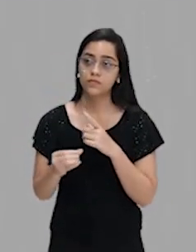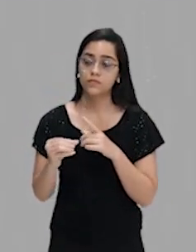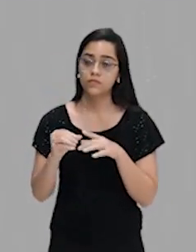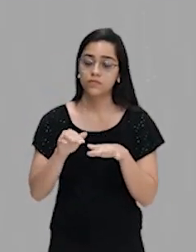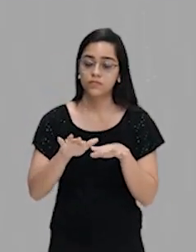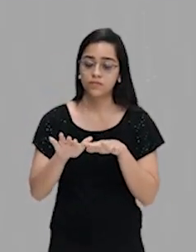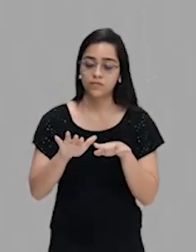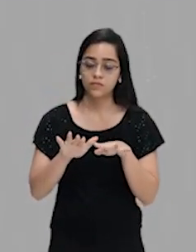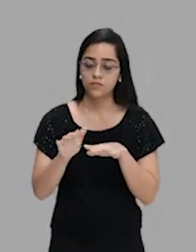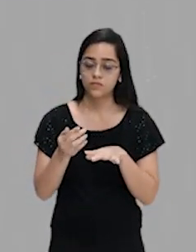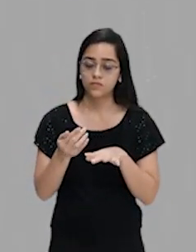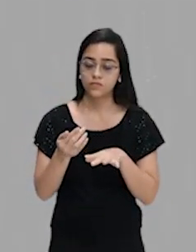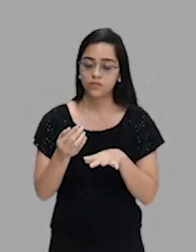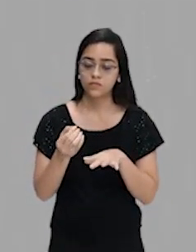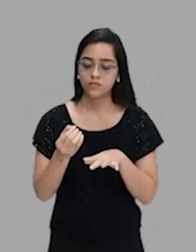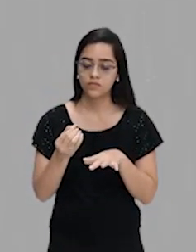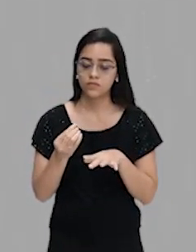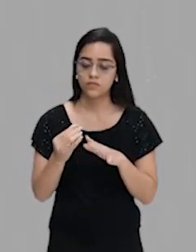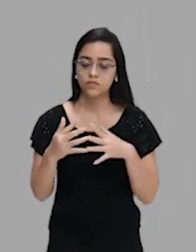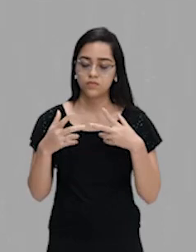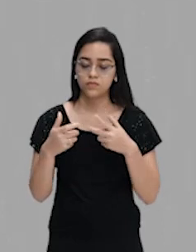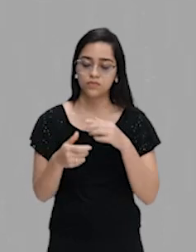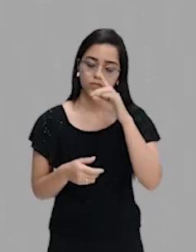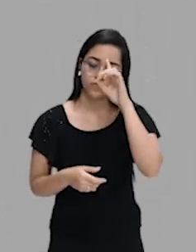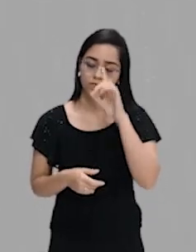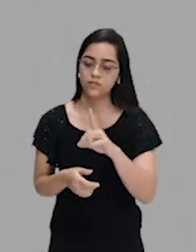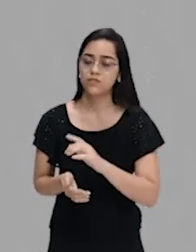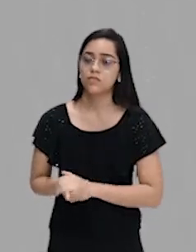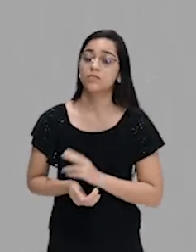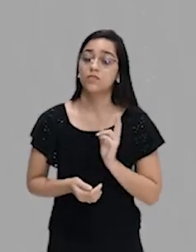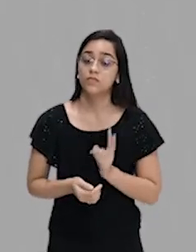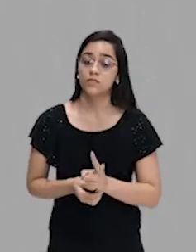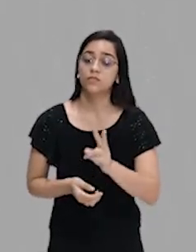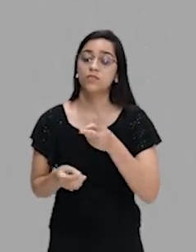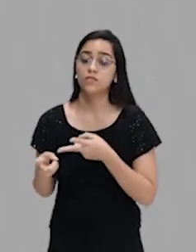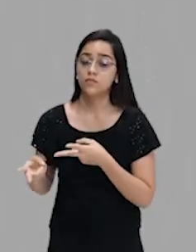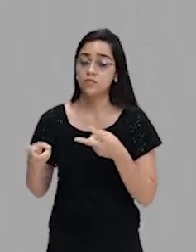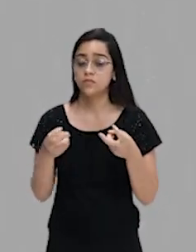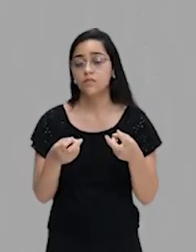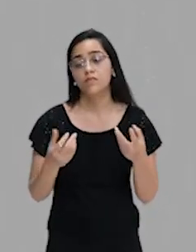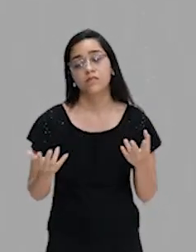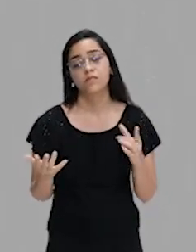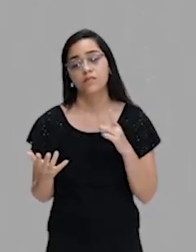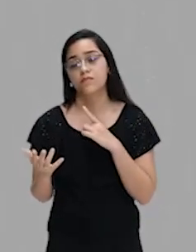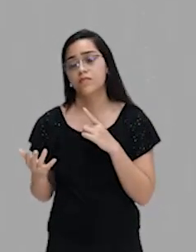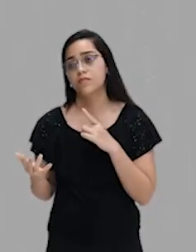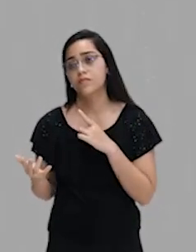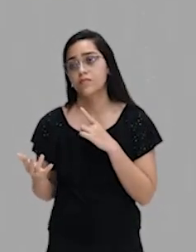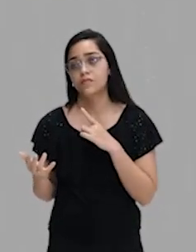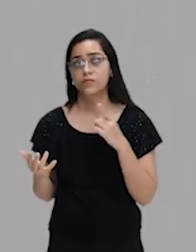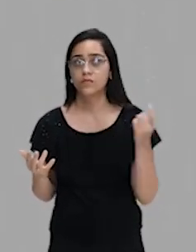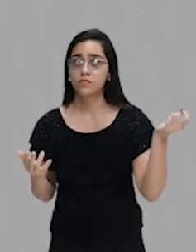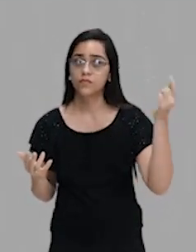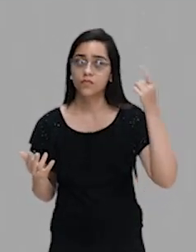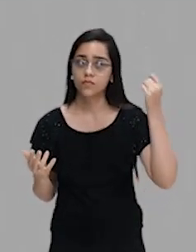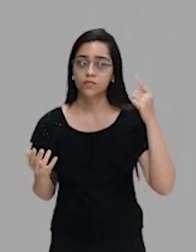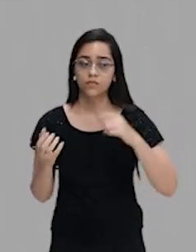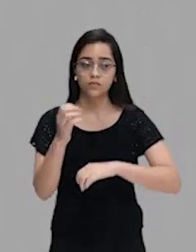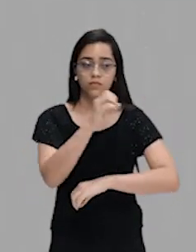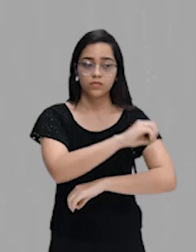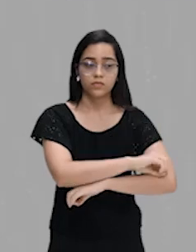dos astros, certo? Durante o dia. Isso aqui sempre foi observado, logicamente. Sempre o Sol nasce, sempre o